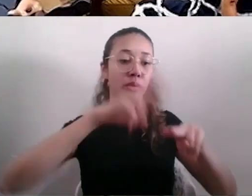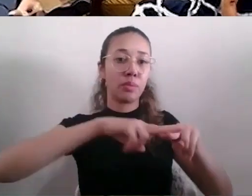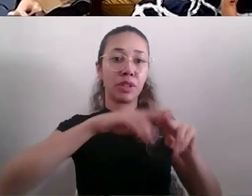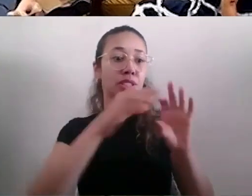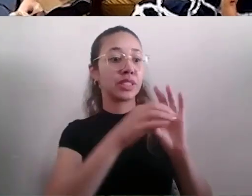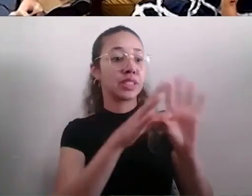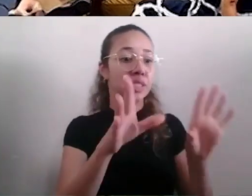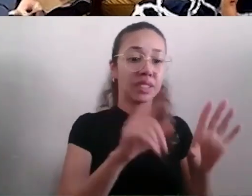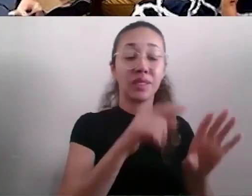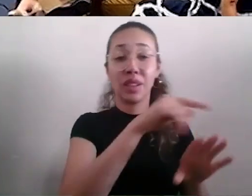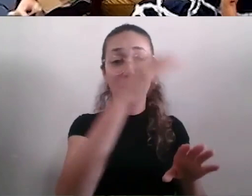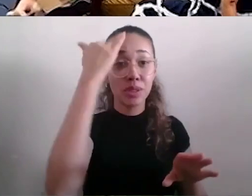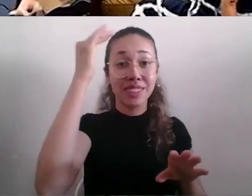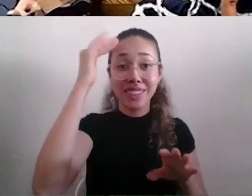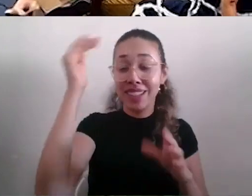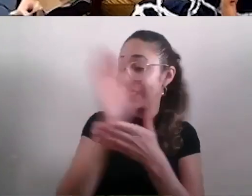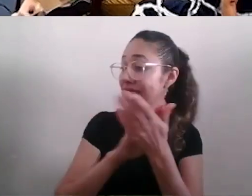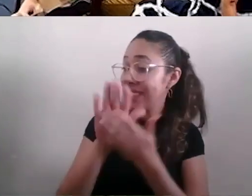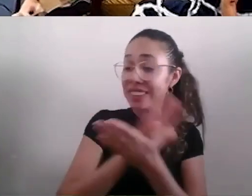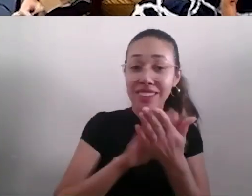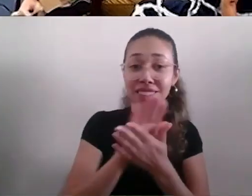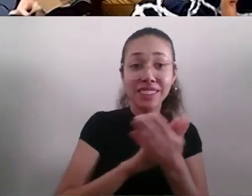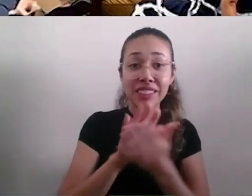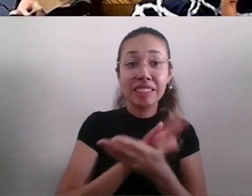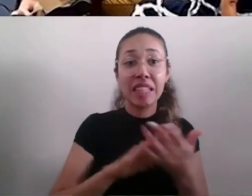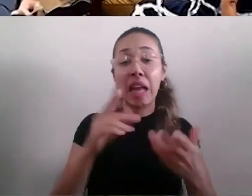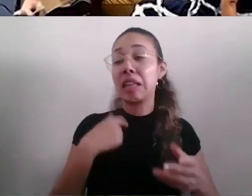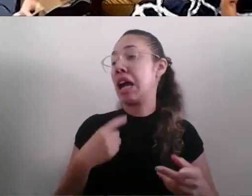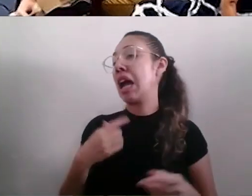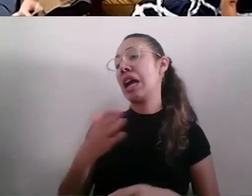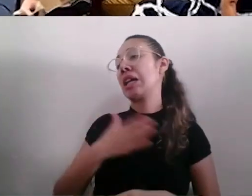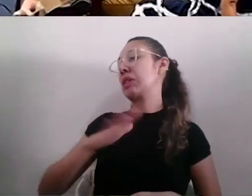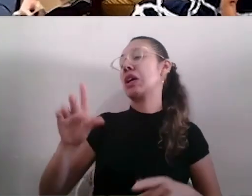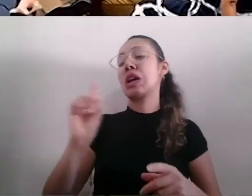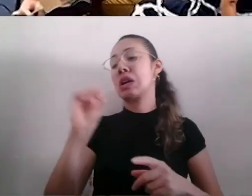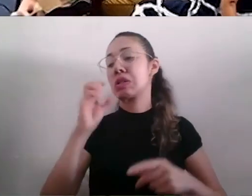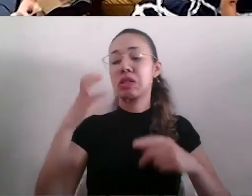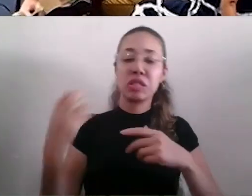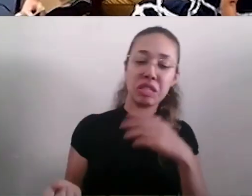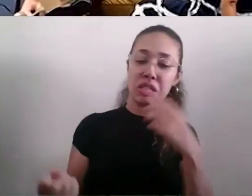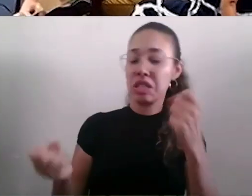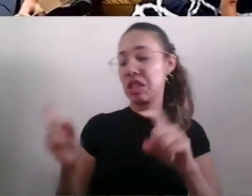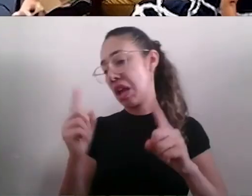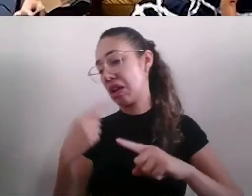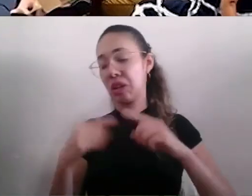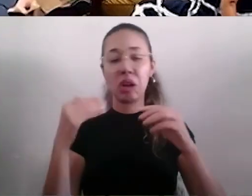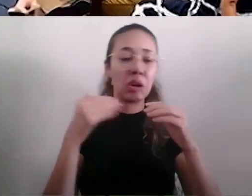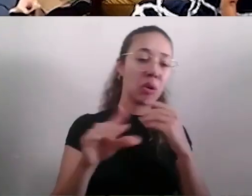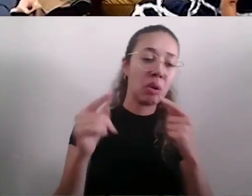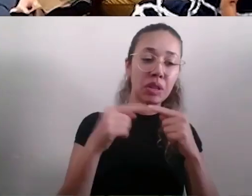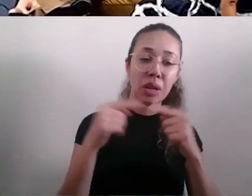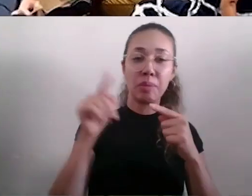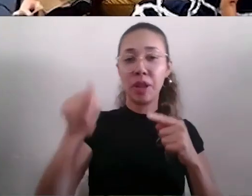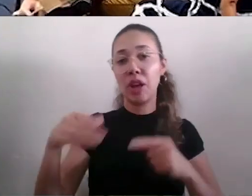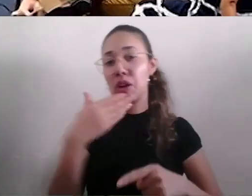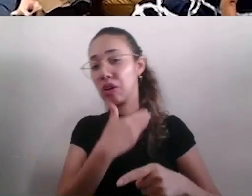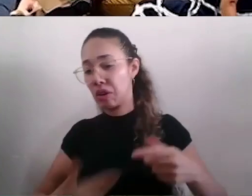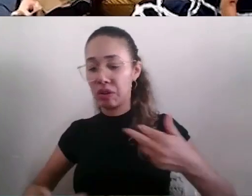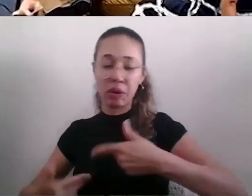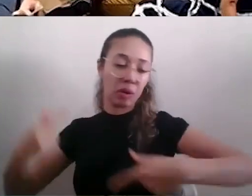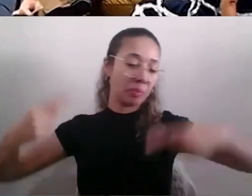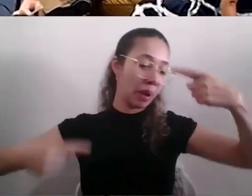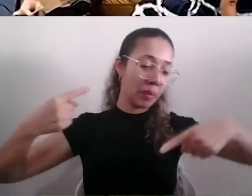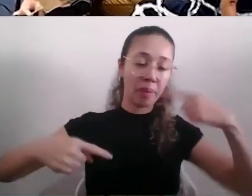nem estão entendendo do que se trata e já são contra ou a favor porque acham que se for contra estão indo numa linha, se for a favor estão indo em